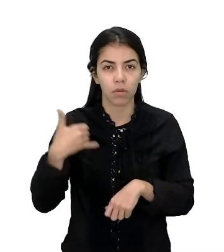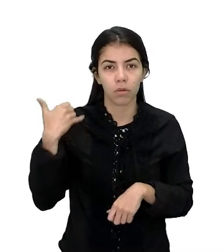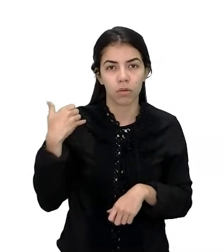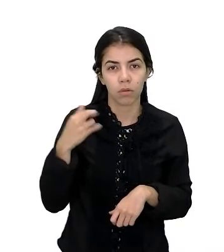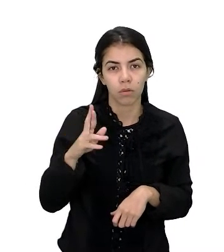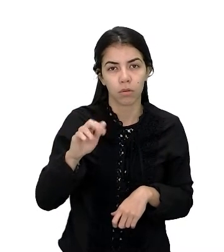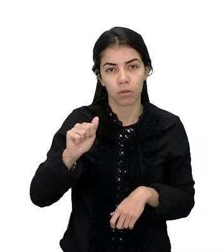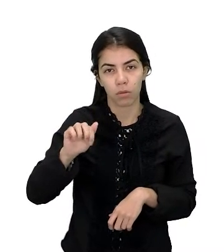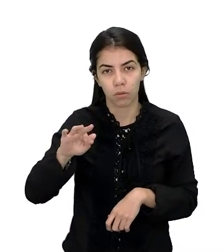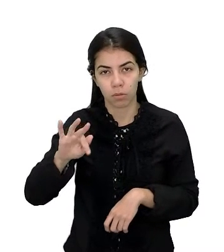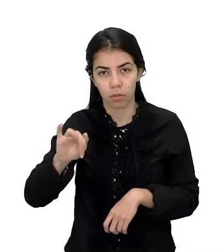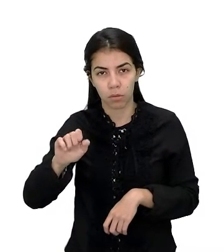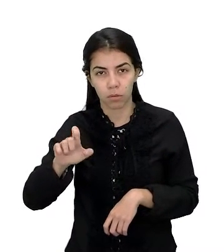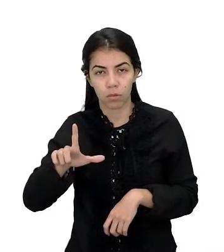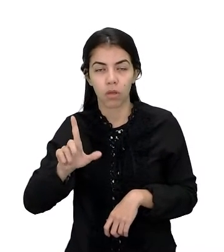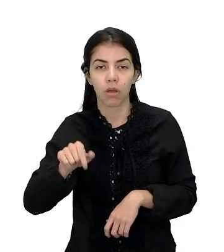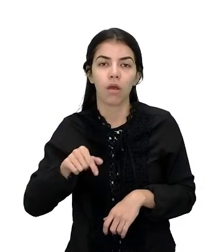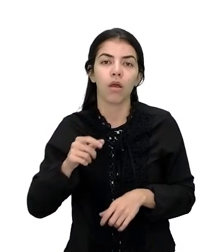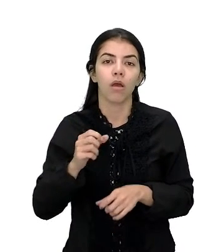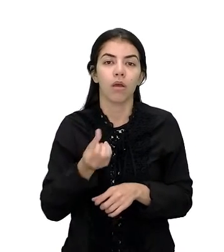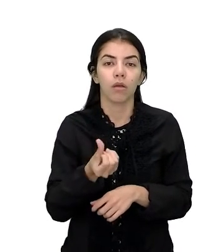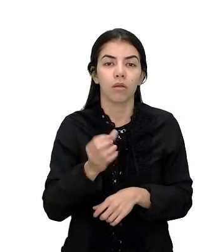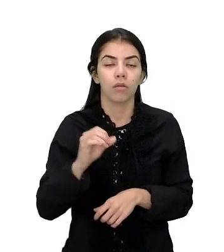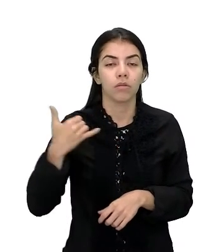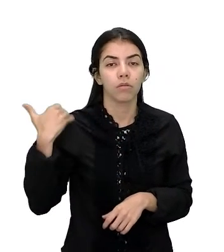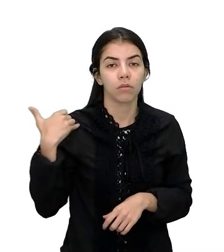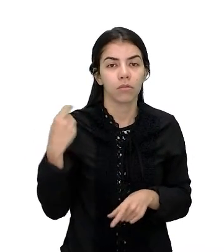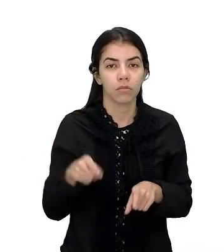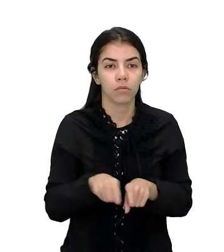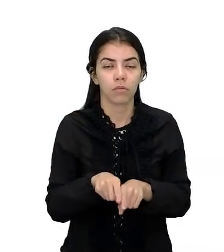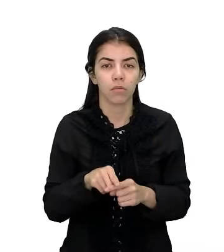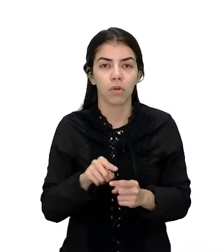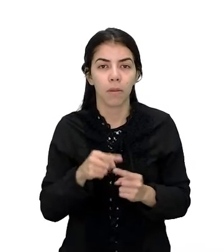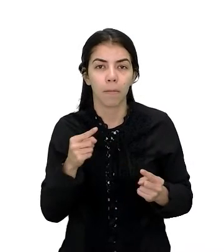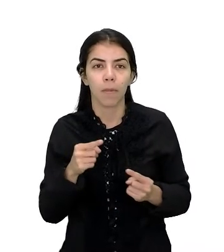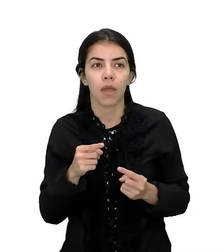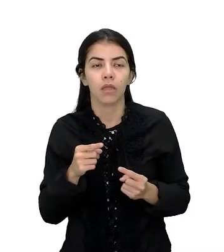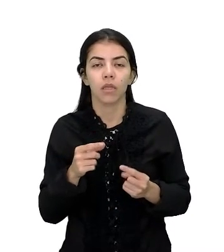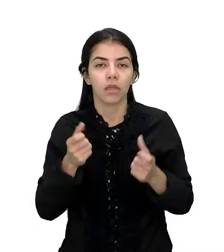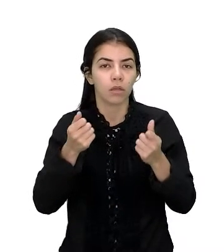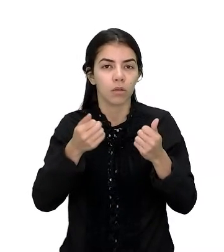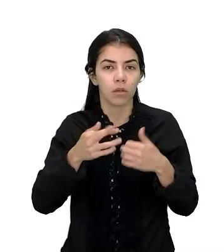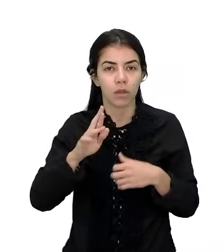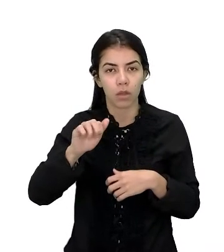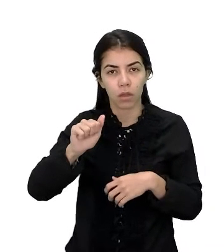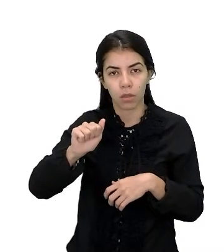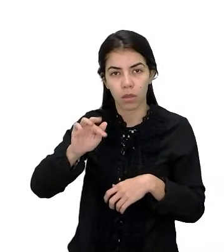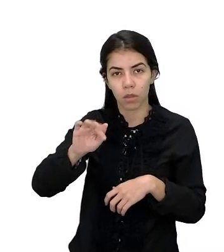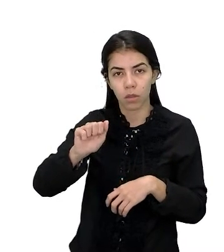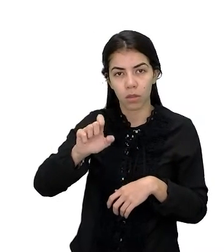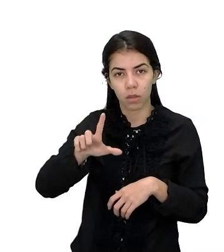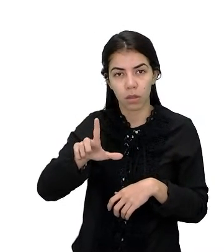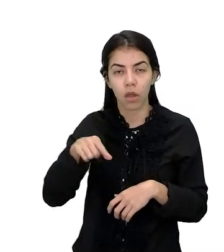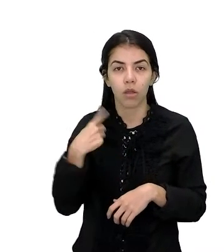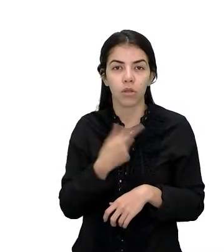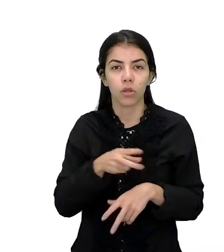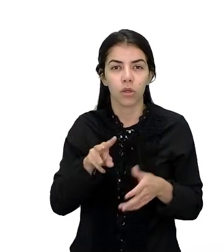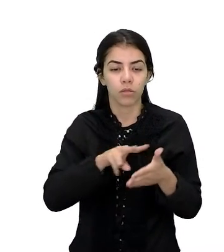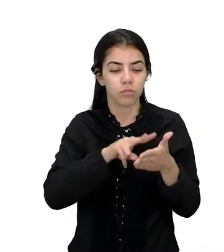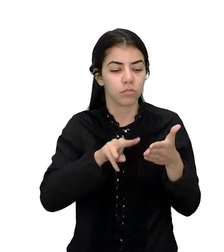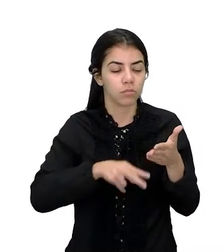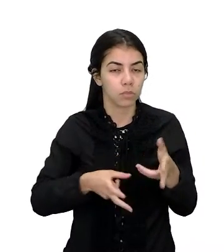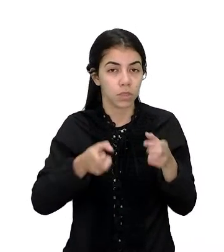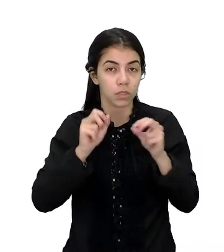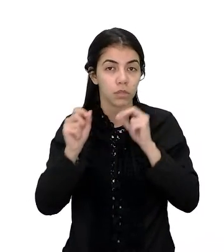Rafael quanto de Cristiane, tem 60 anos. Só que ele não fala a idade de Rafael nem Cristiane. Então, o que a gente, na leitura, a gente